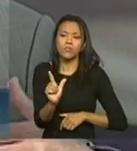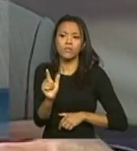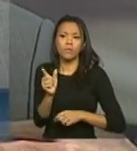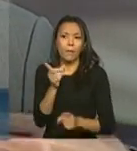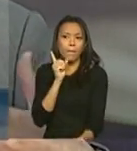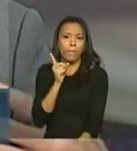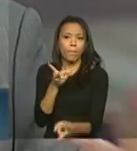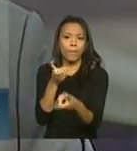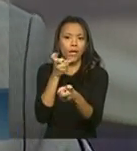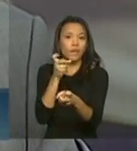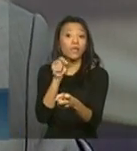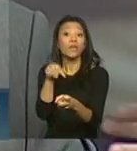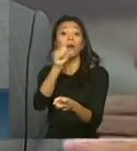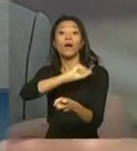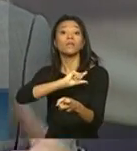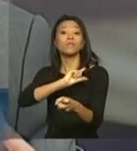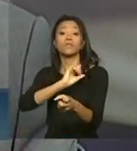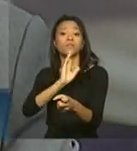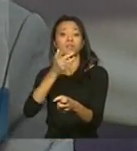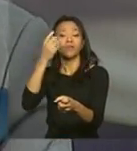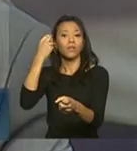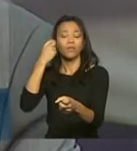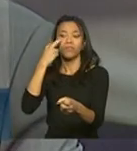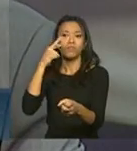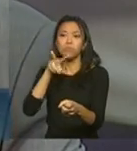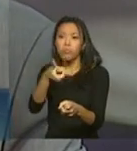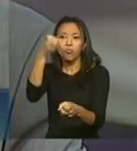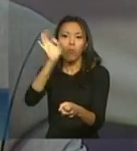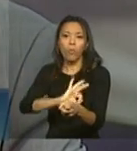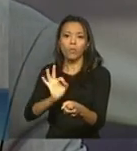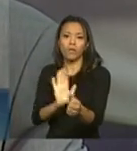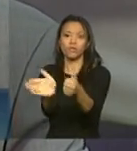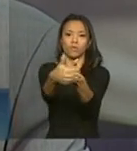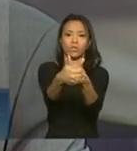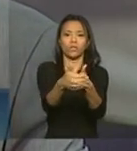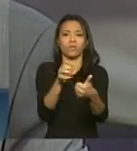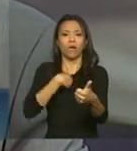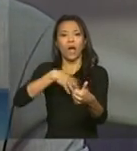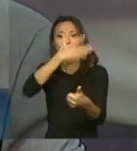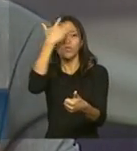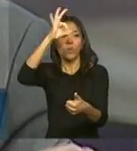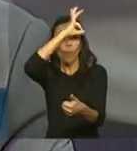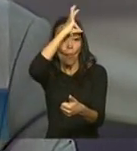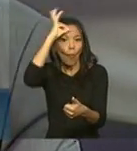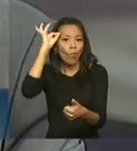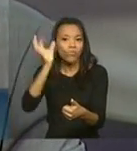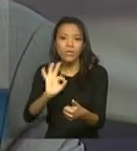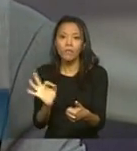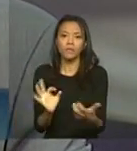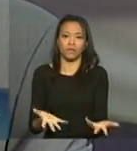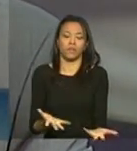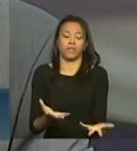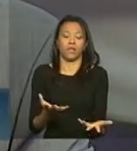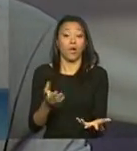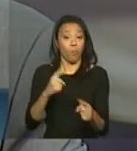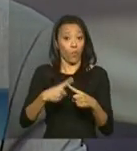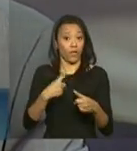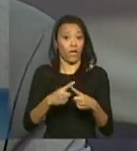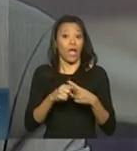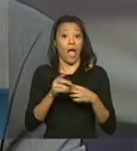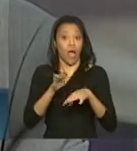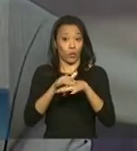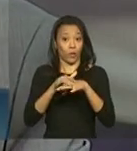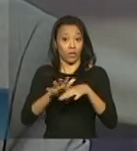diagnosticar aquilo que estava oculto, aquilo que não aparecia. Como o mecanismo de transmissão da hanseníase é lento, pelo próprio período de incubação, até